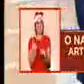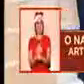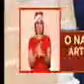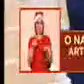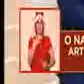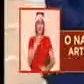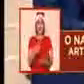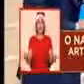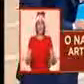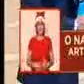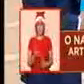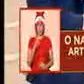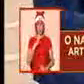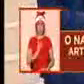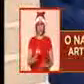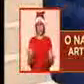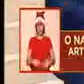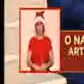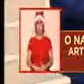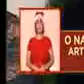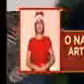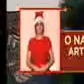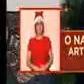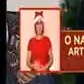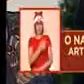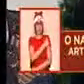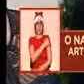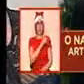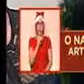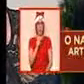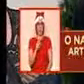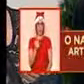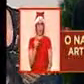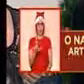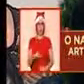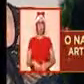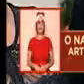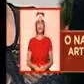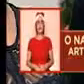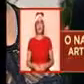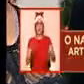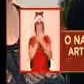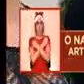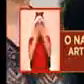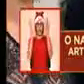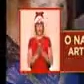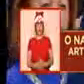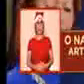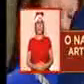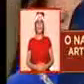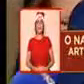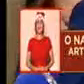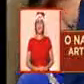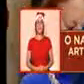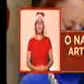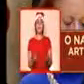temos sempre a dar. E este Natal como é que vai ser? Vai ser com os teus filhos? Vai ser na casa do Axel. Axel, um abraço.